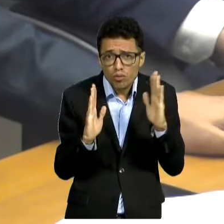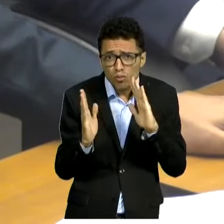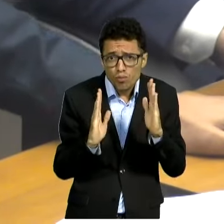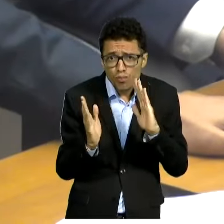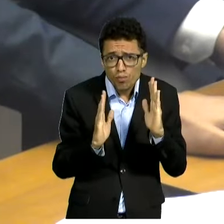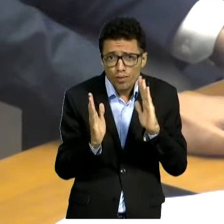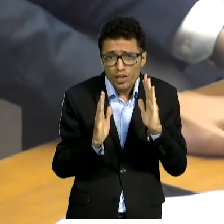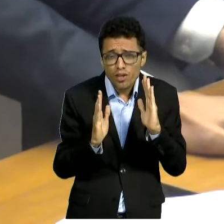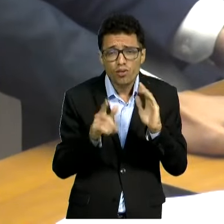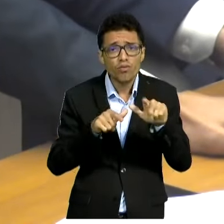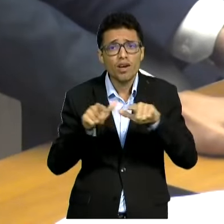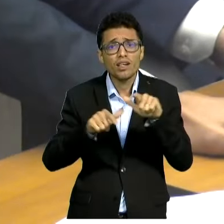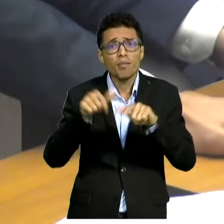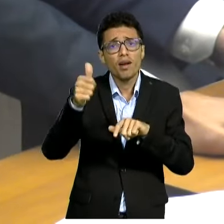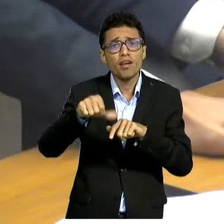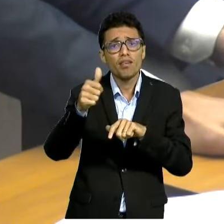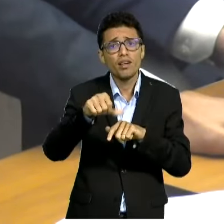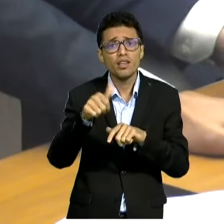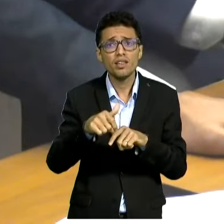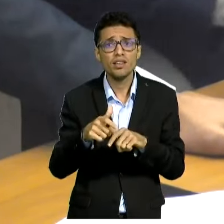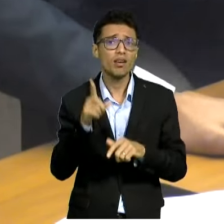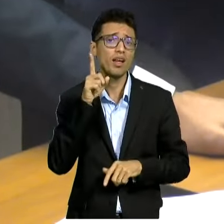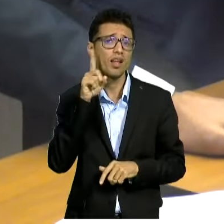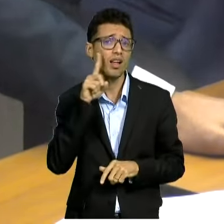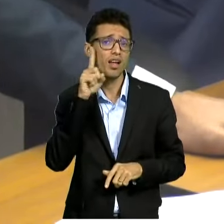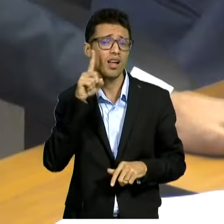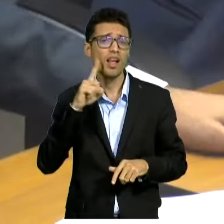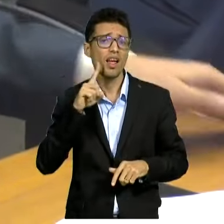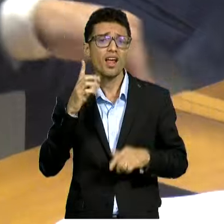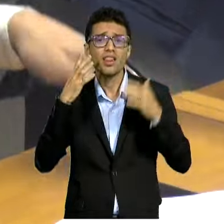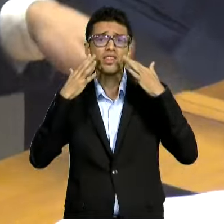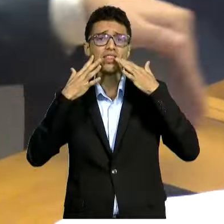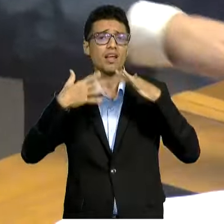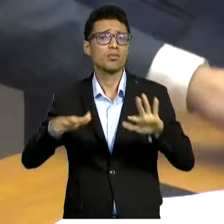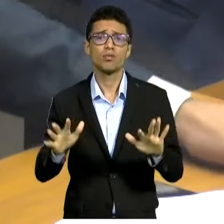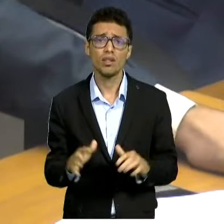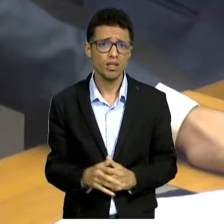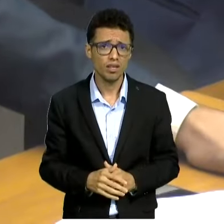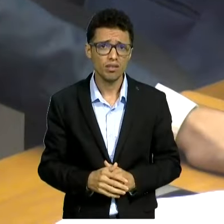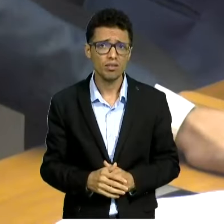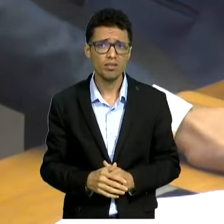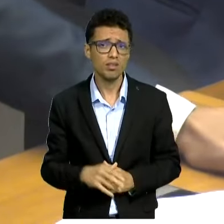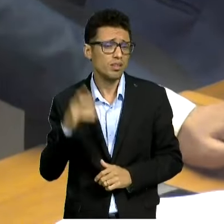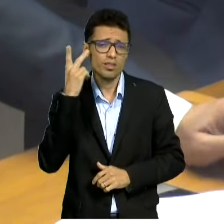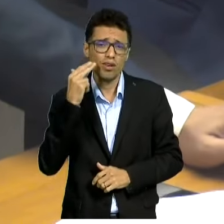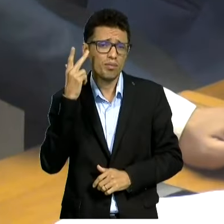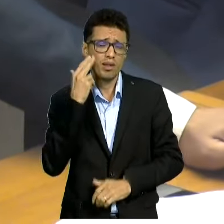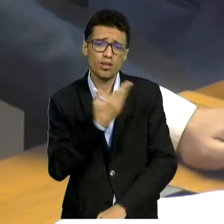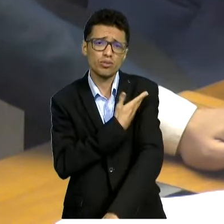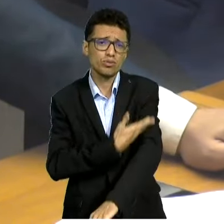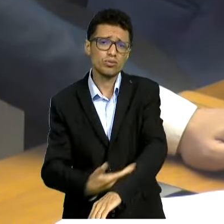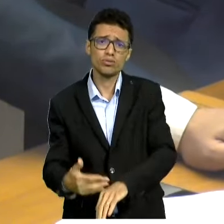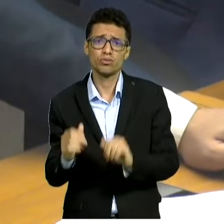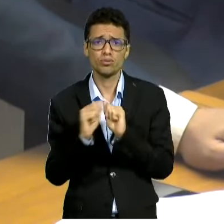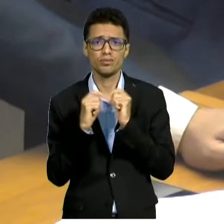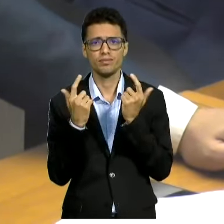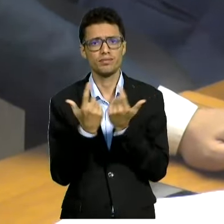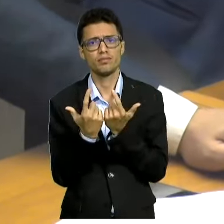natural, é do dia a dia, faz parte dos usos e dos costumes dessa Assembleia